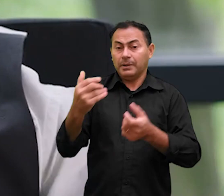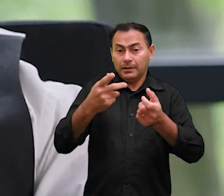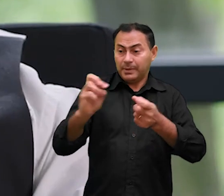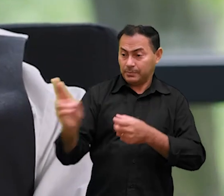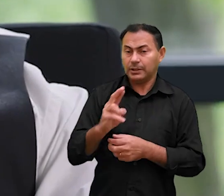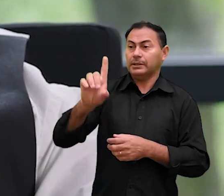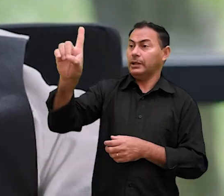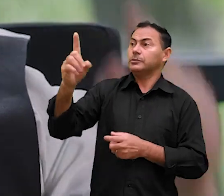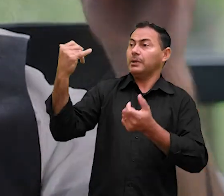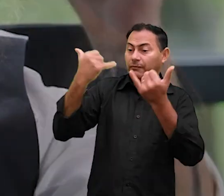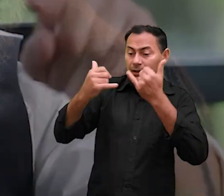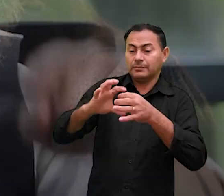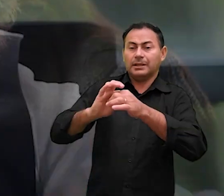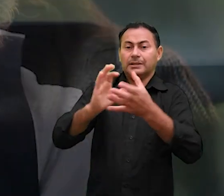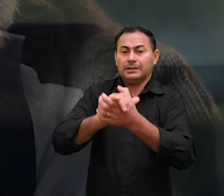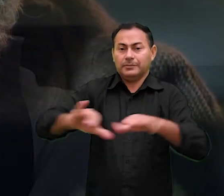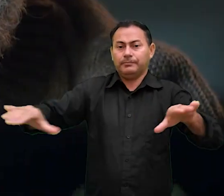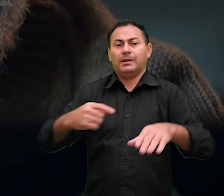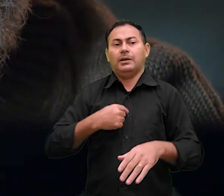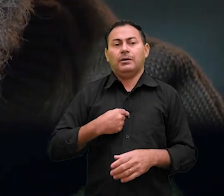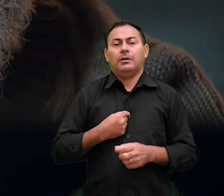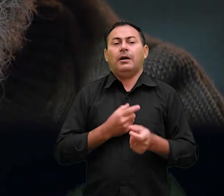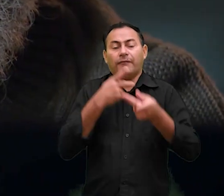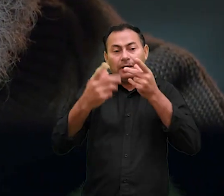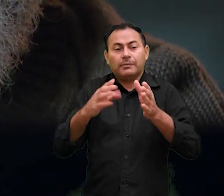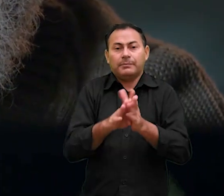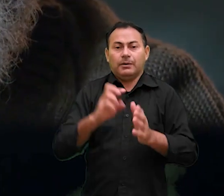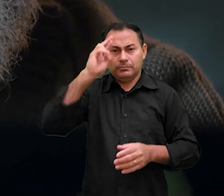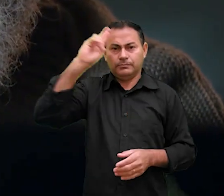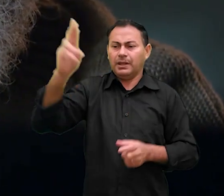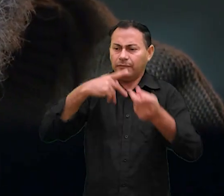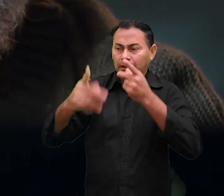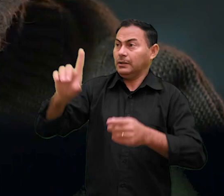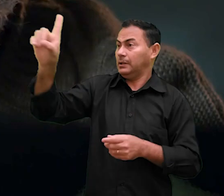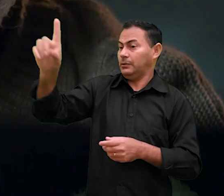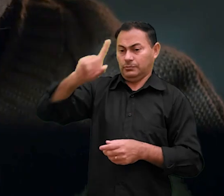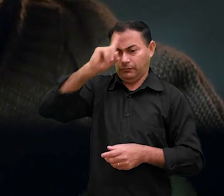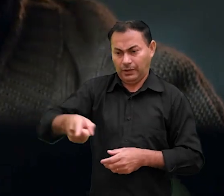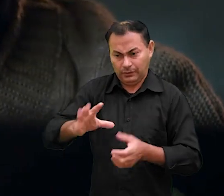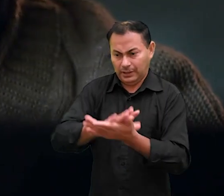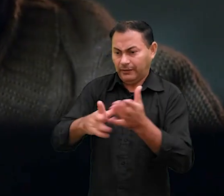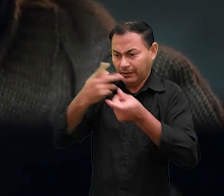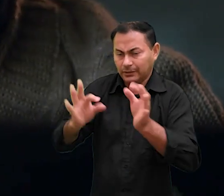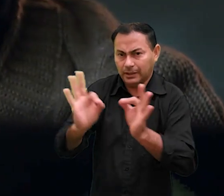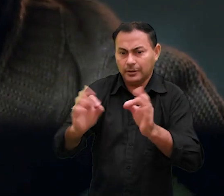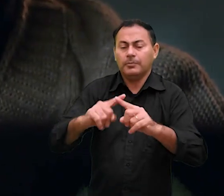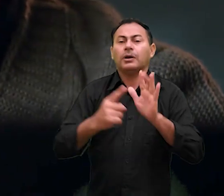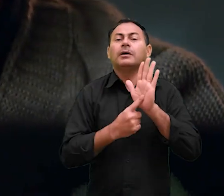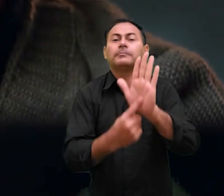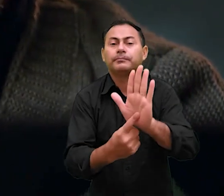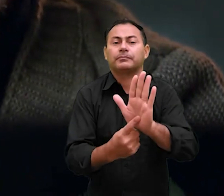ele me disser, Deus me disse para deixá-la, aí eu apelo para a minha autoridade e digo, Deus não lhe disse isso. Porque